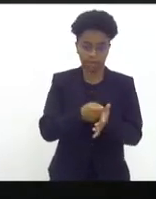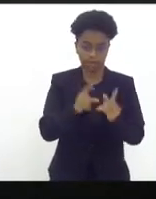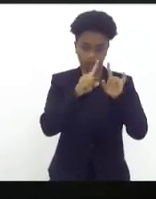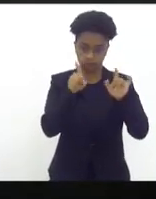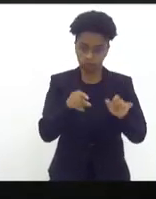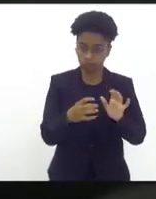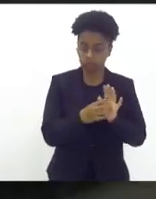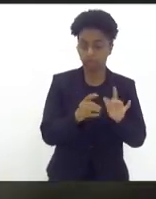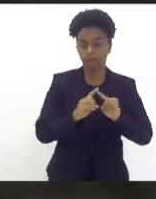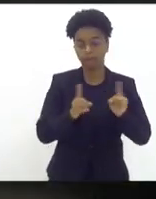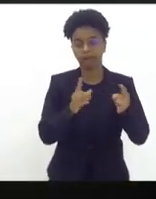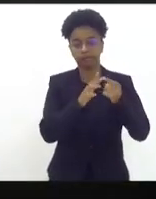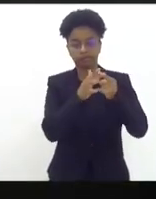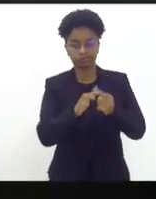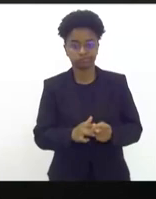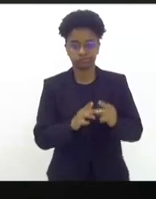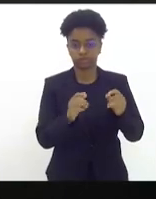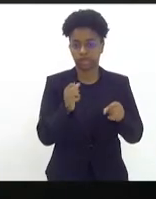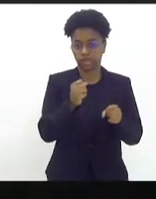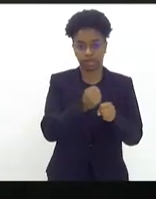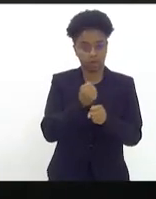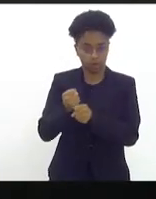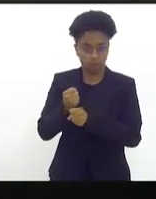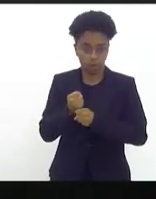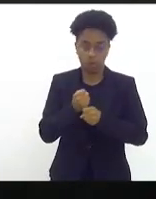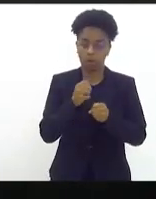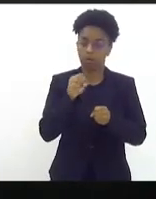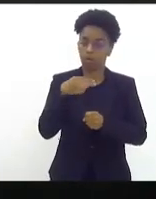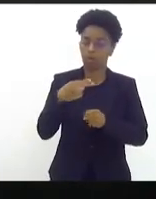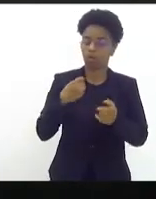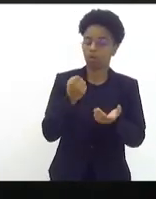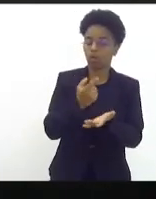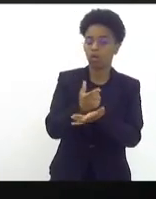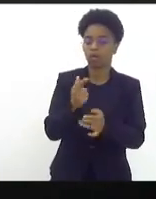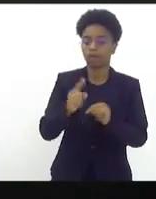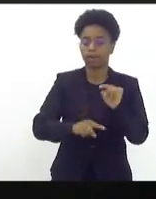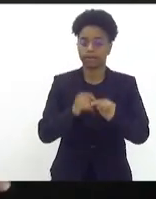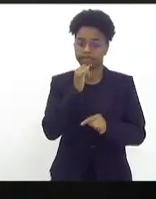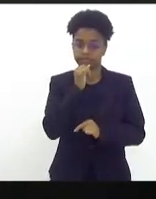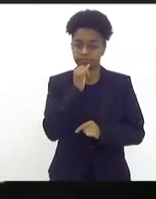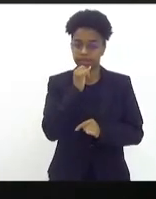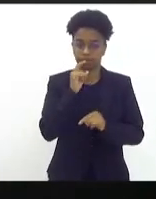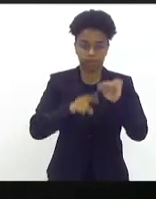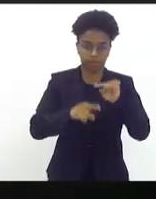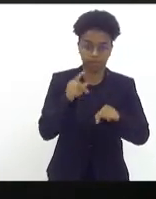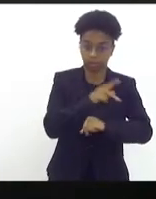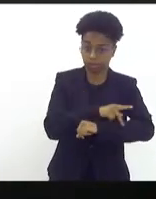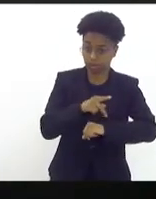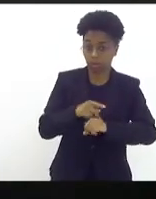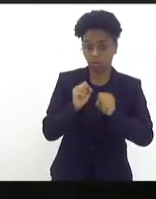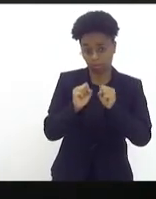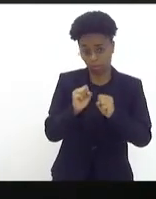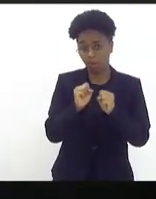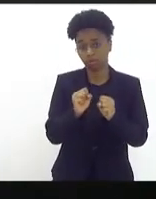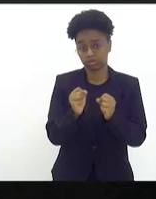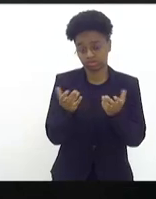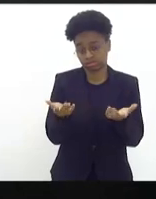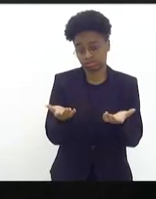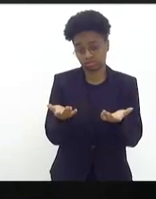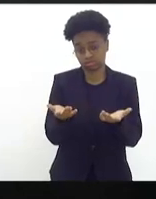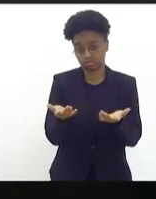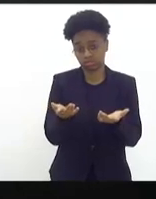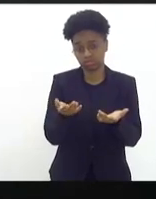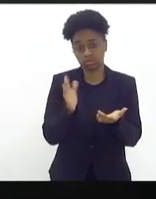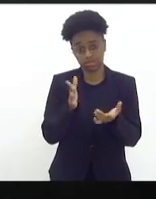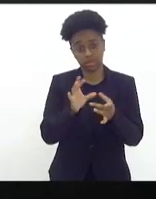a manutenção da casa, a compra de alguns equipamentos, dentre eles pedagógicos, como aqui é mencionado, isso